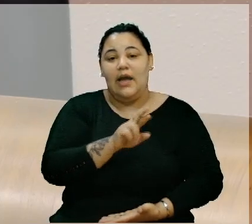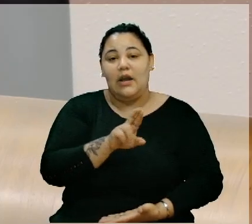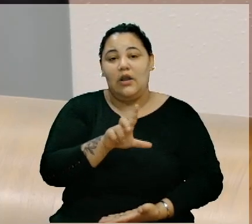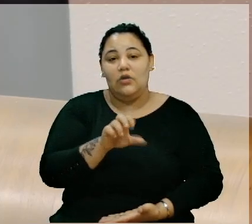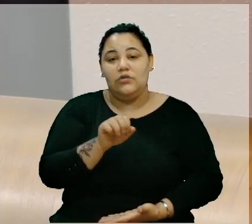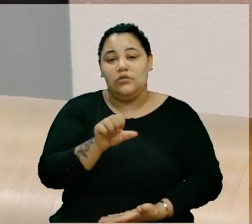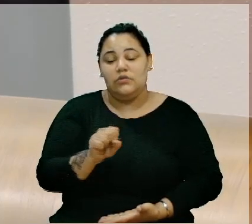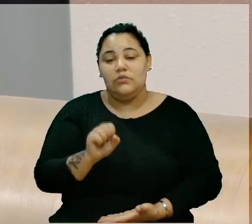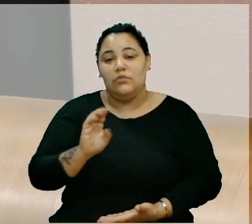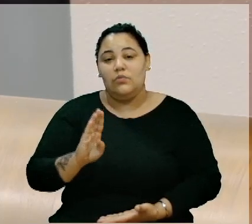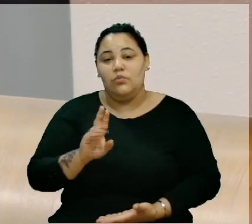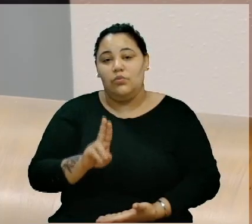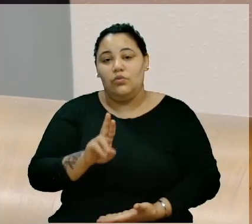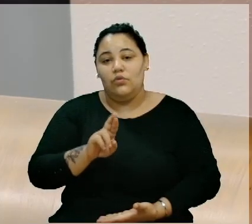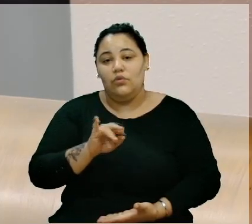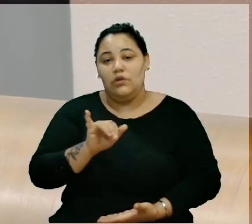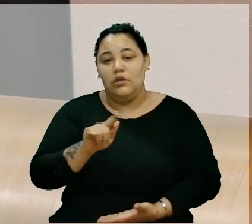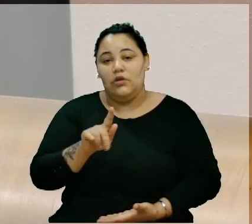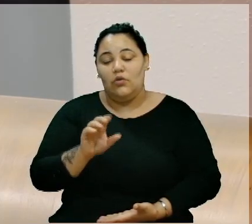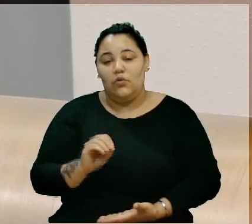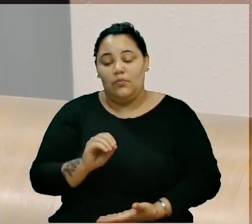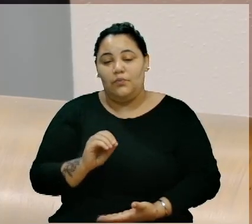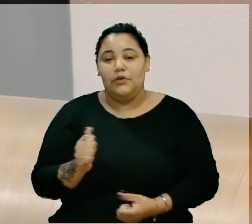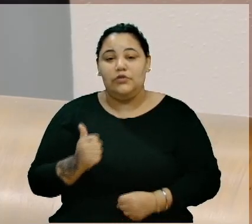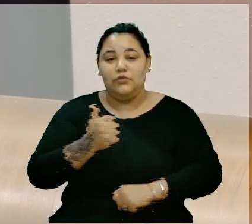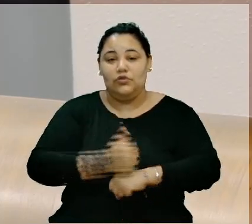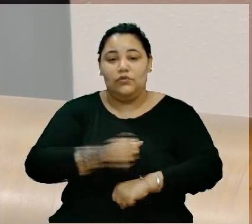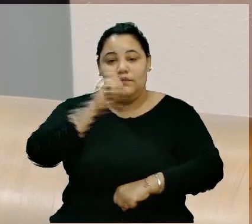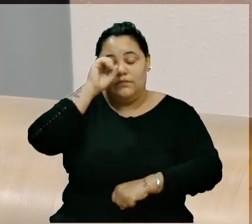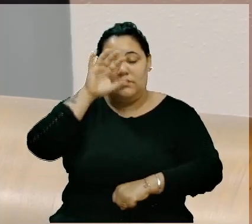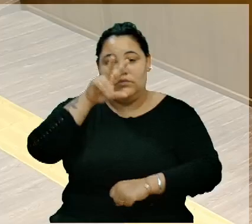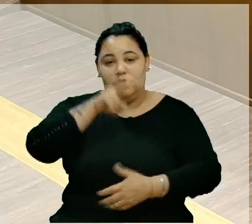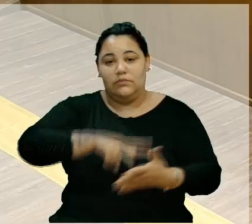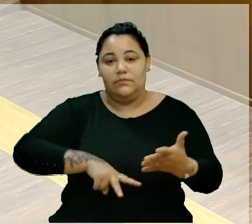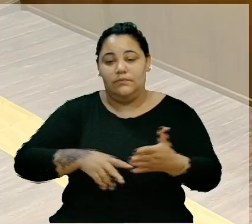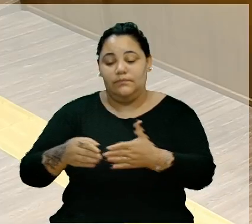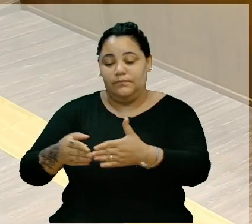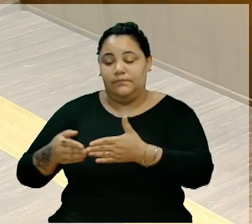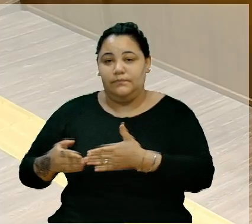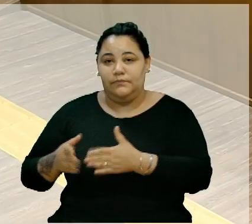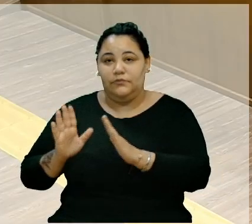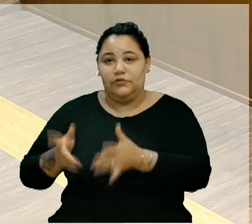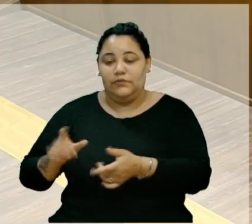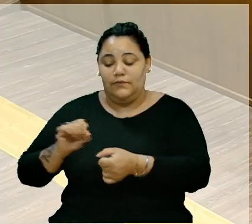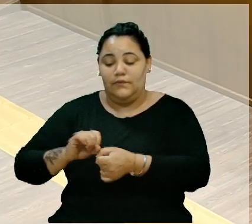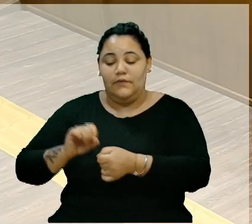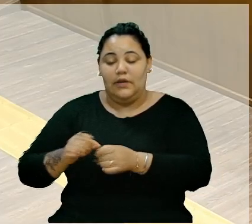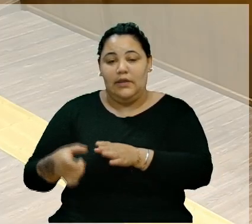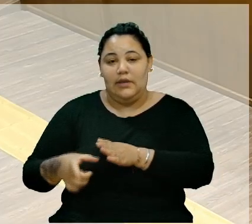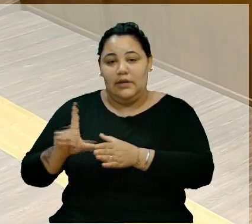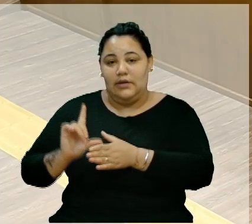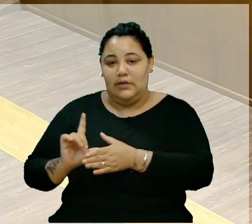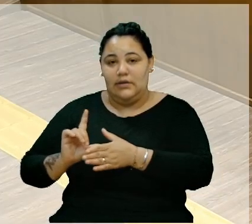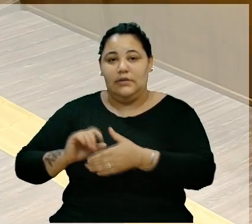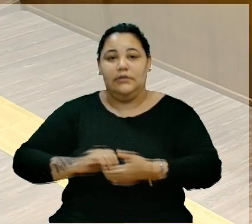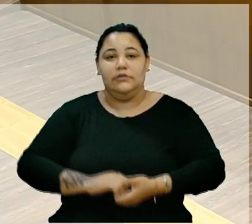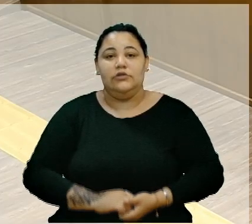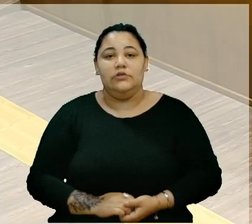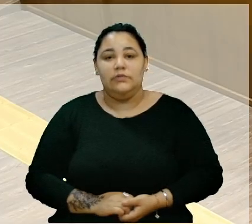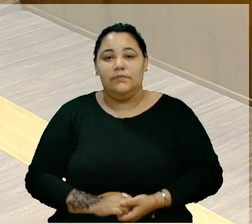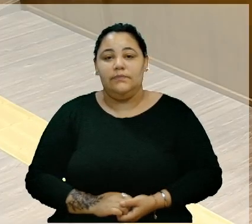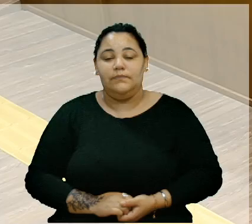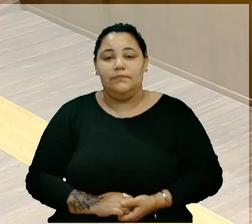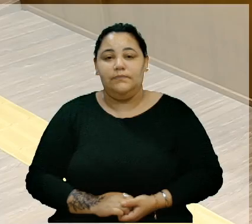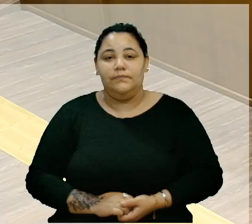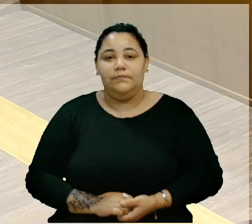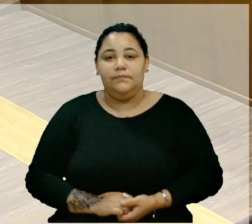Relator, vereador Felipe Grêmio Maier. Ad hoc, vereador Fiuza. Peço a dispensa da leitura, senhor presidente, por ter sido feita já em